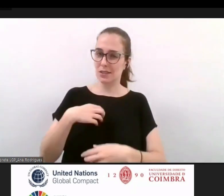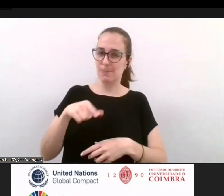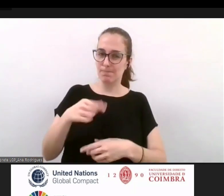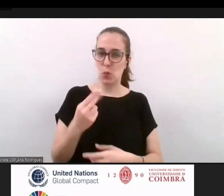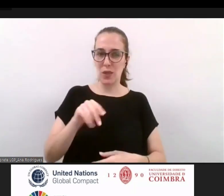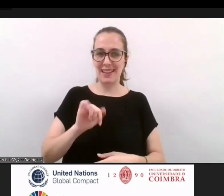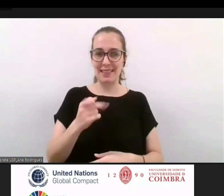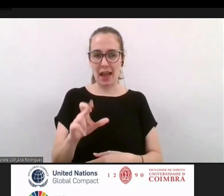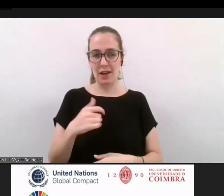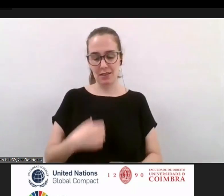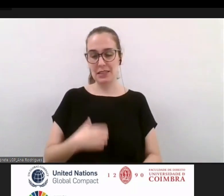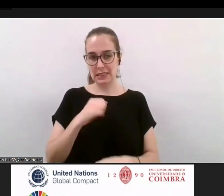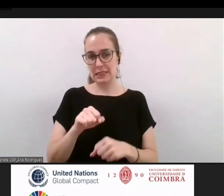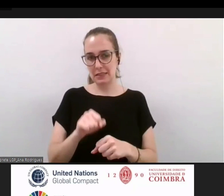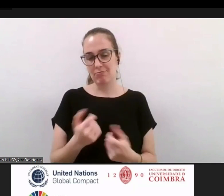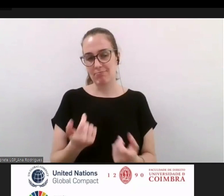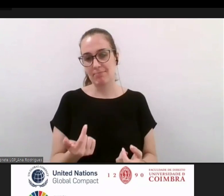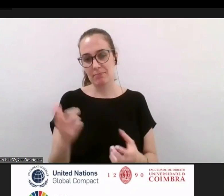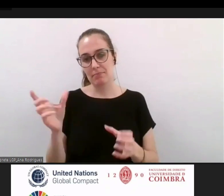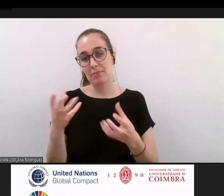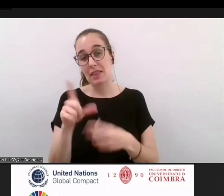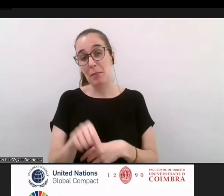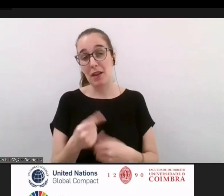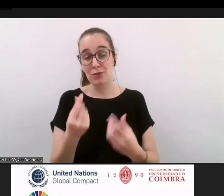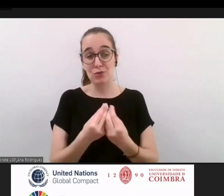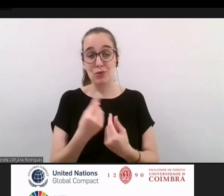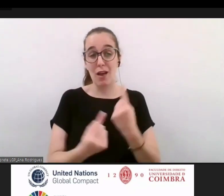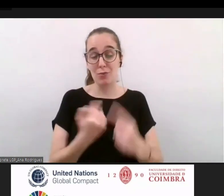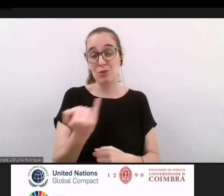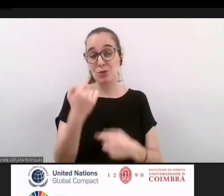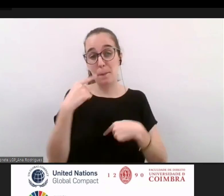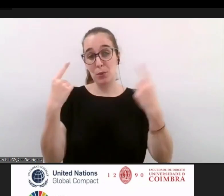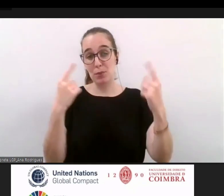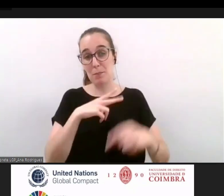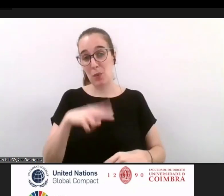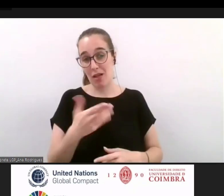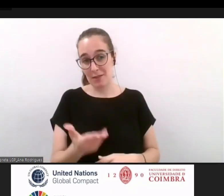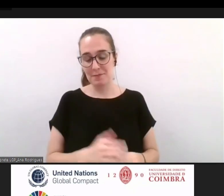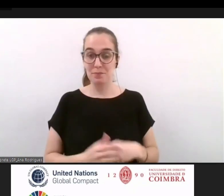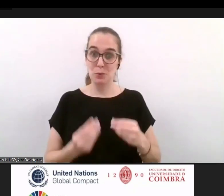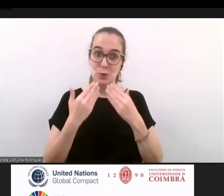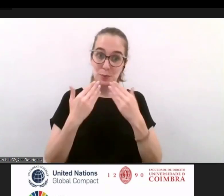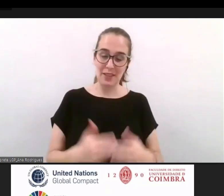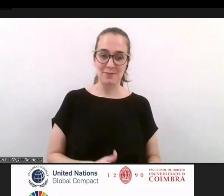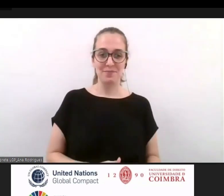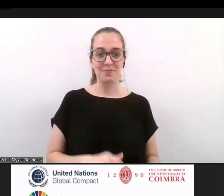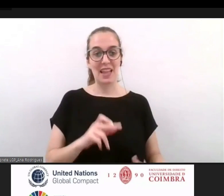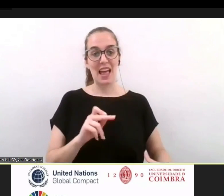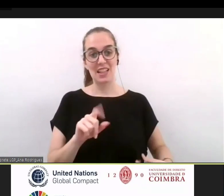comunitário, em parceria e diálogo com instituições públicas portuguesas. Muito obrigado. Alexandra Aragão.